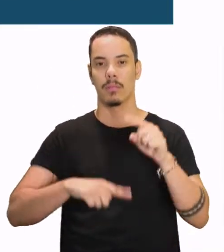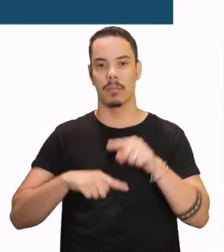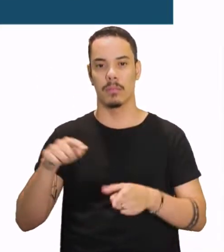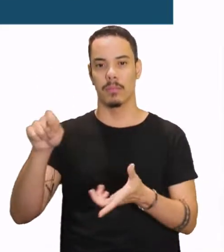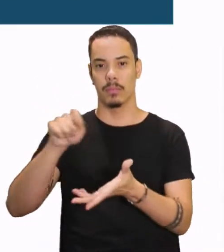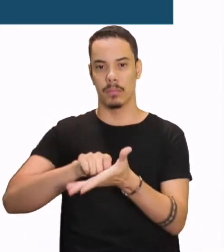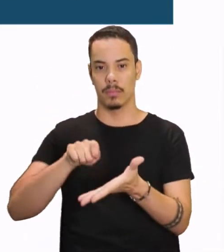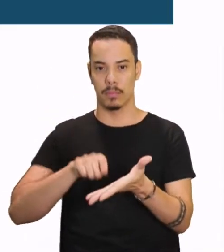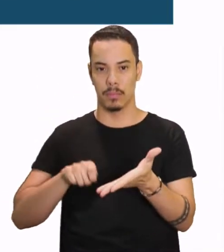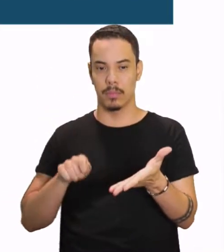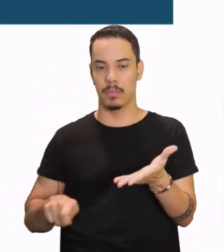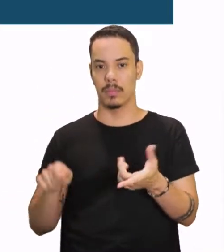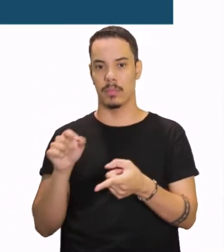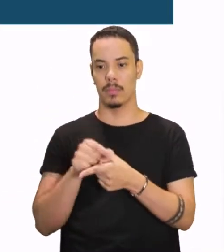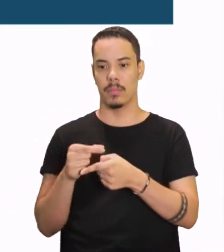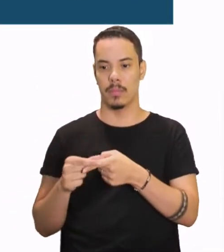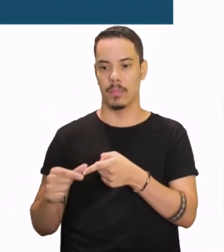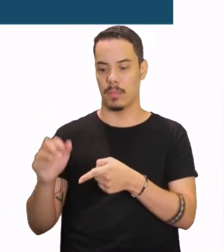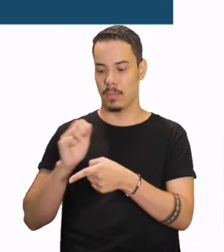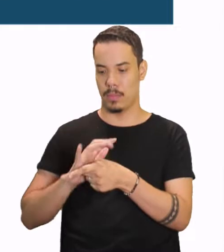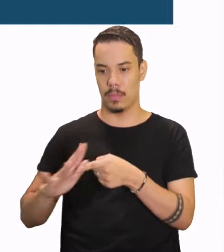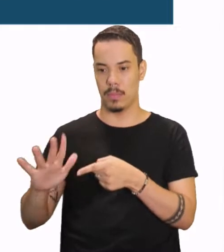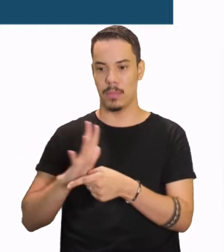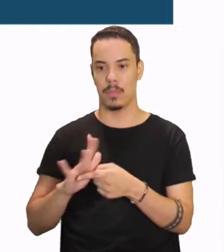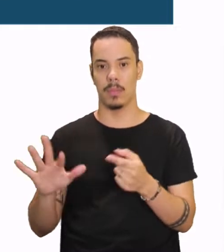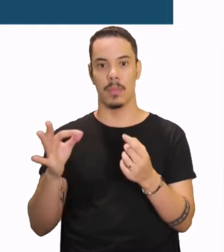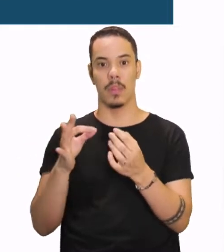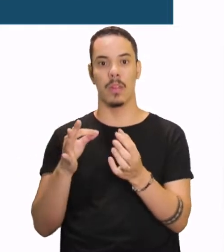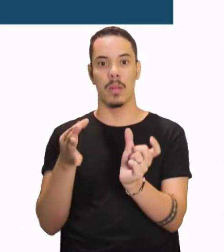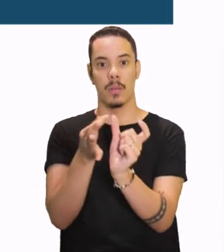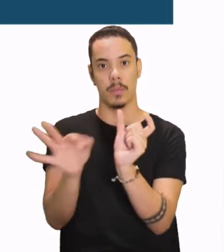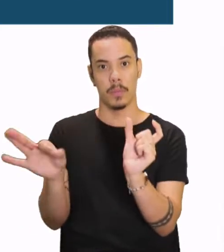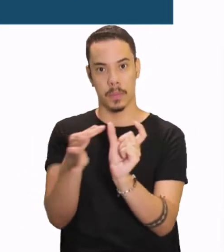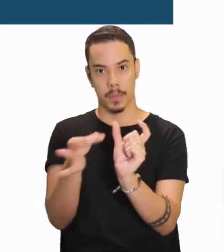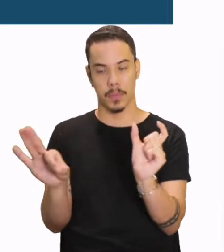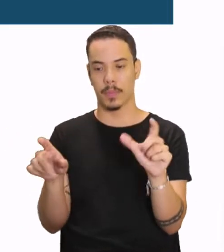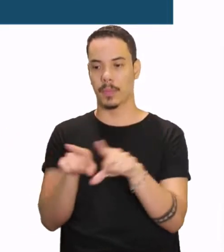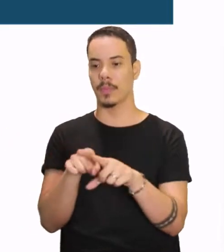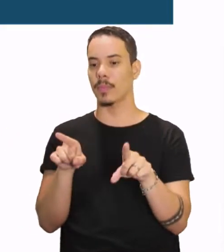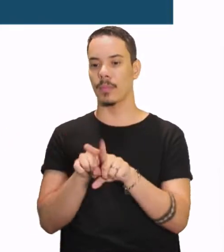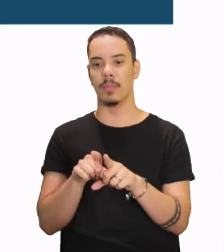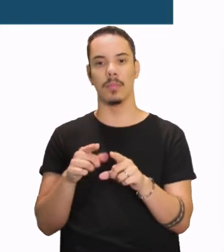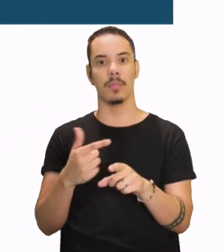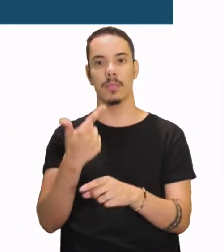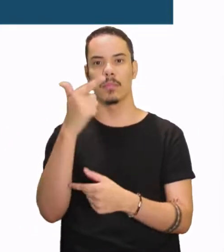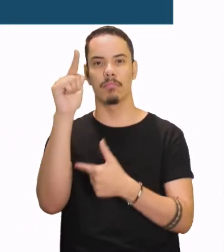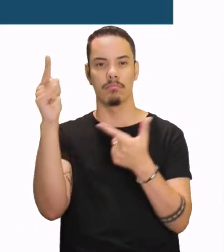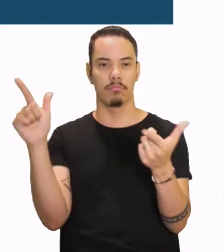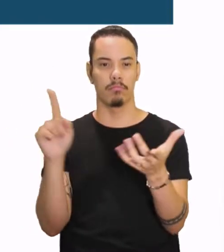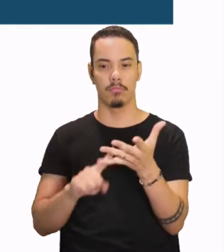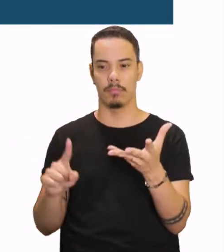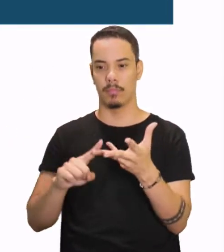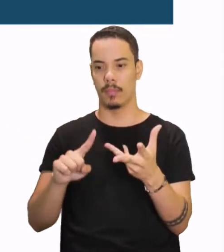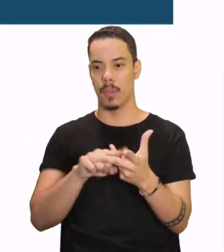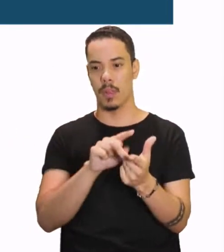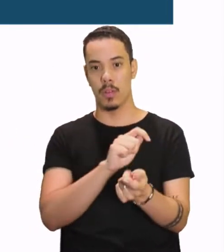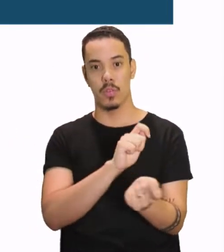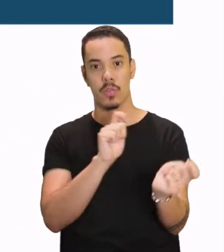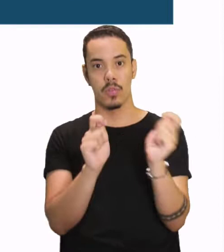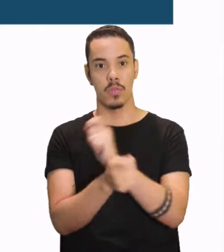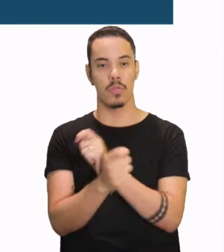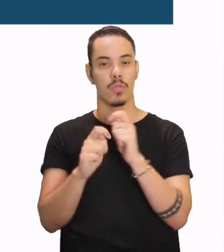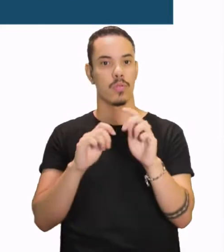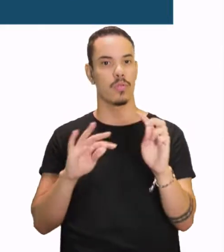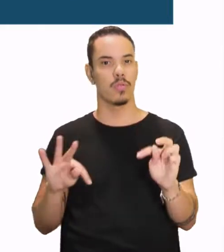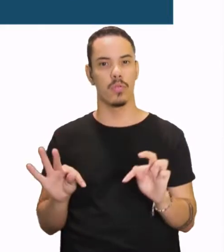ortográficos, fonológicos e morfossintáticos e de pontuação, e outras notações. Tudo isso